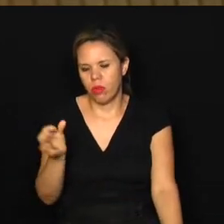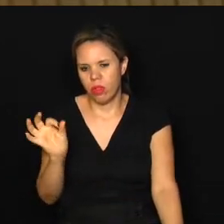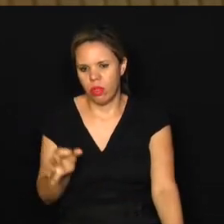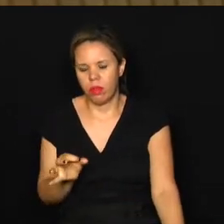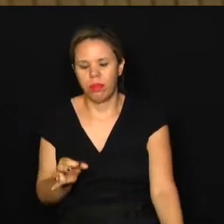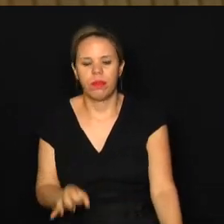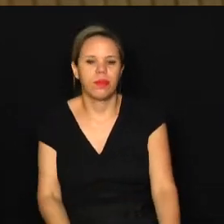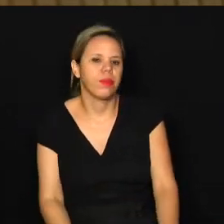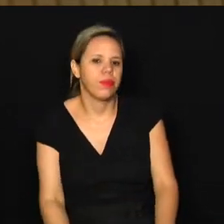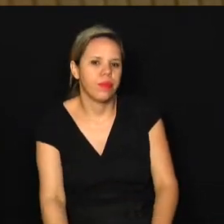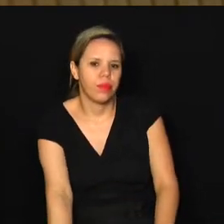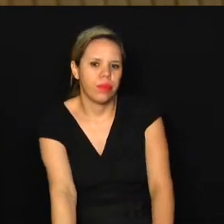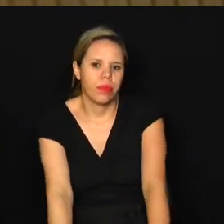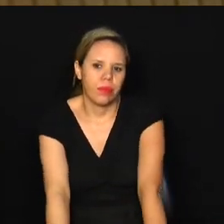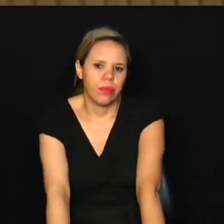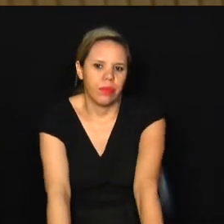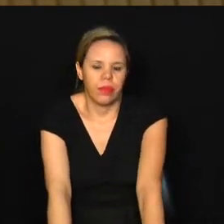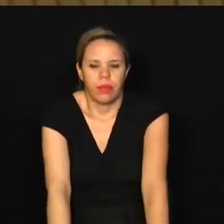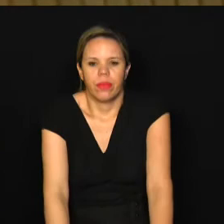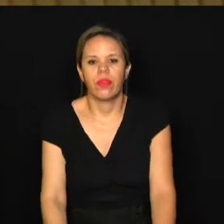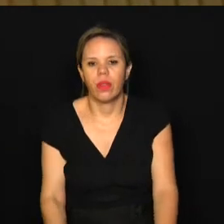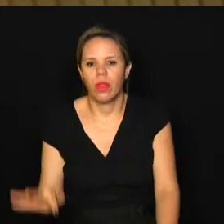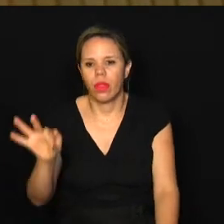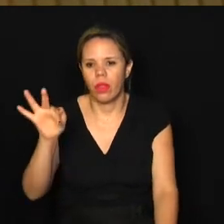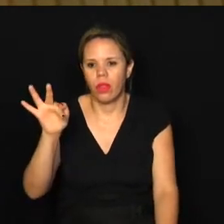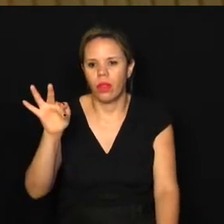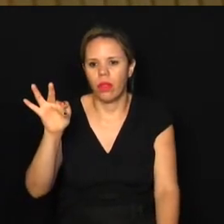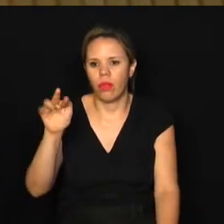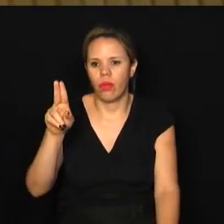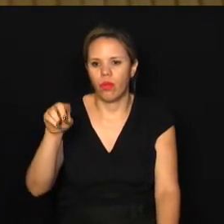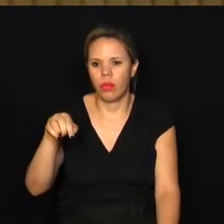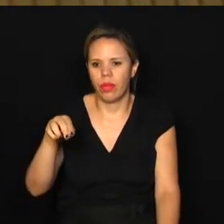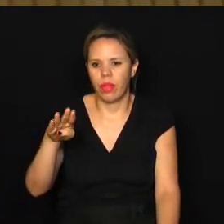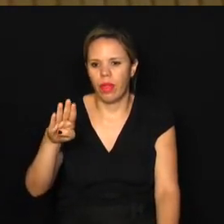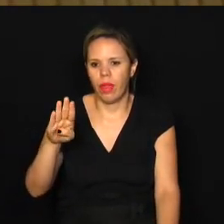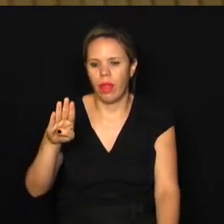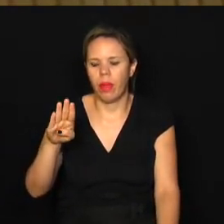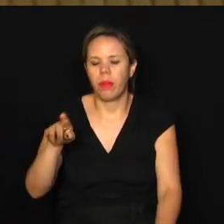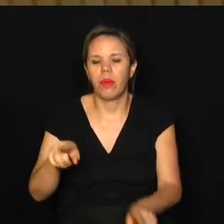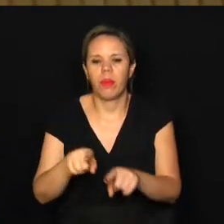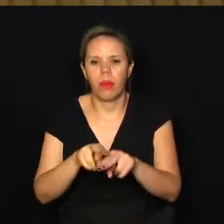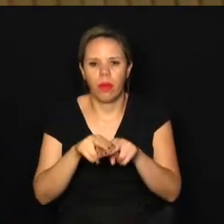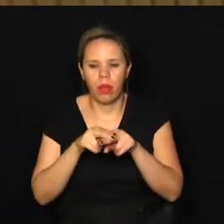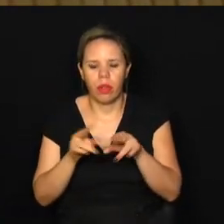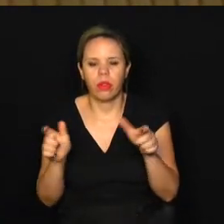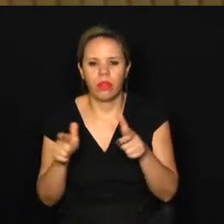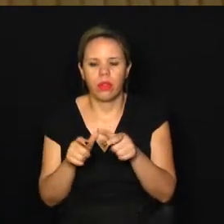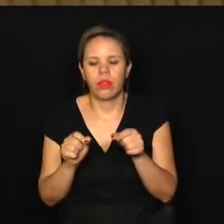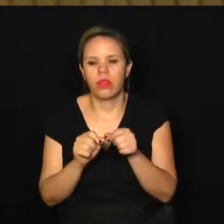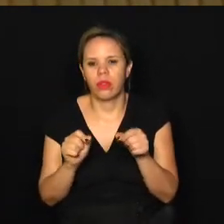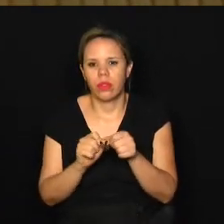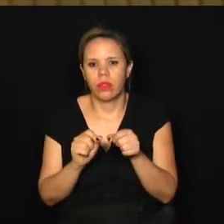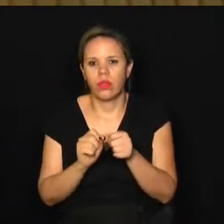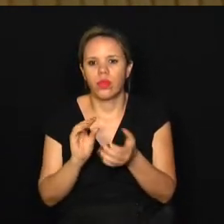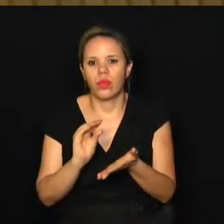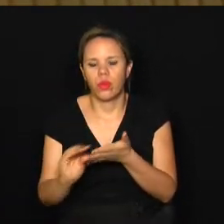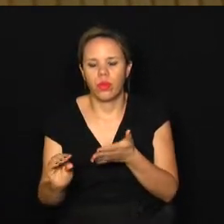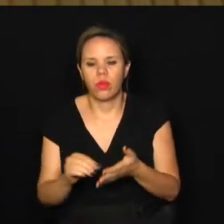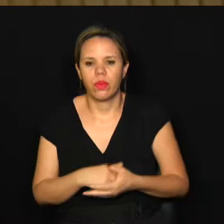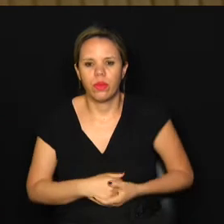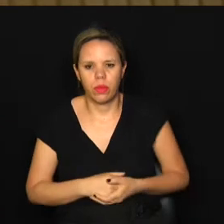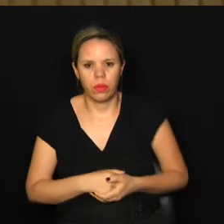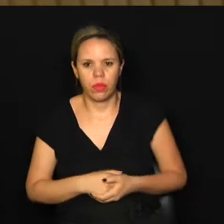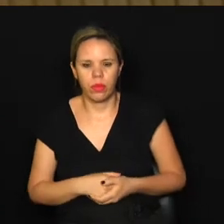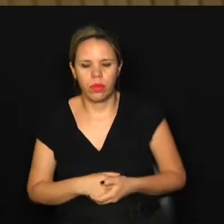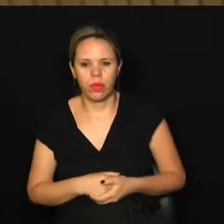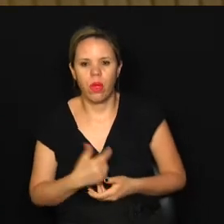8,6%, e o Fundeb, por conta dessa queda, também reflete no recurso do Fundeb.